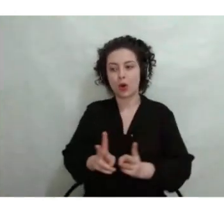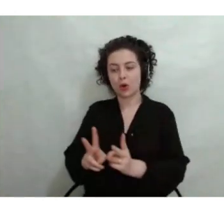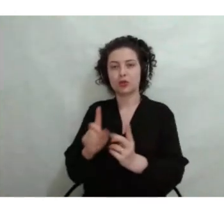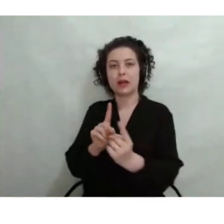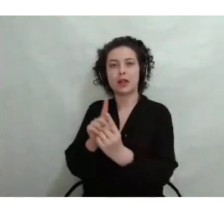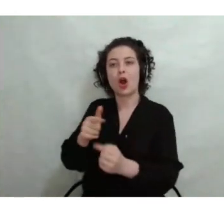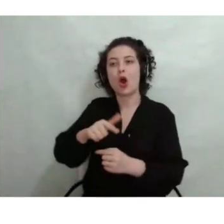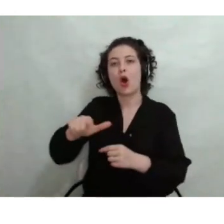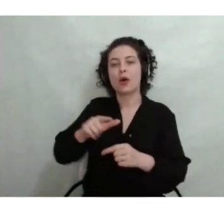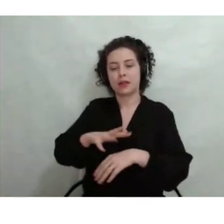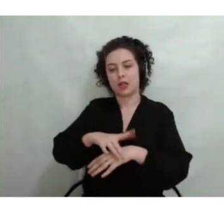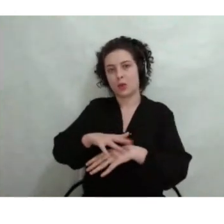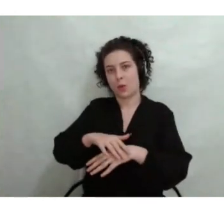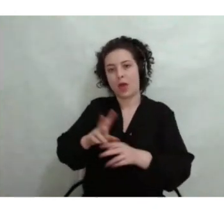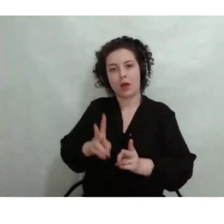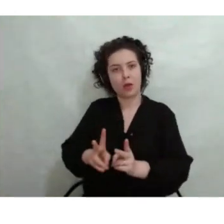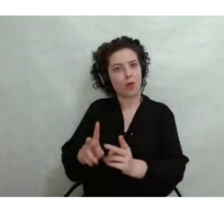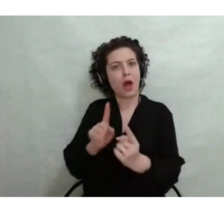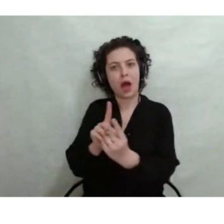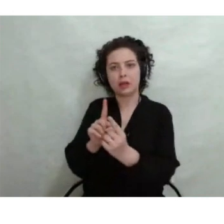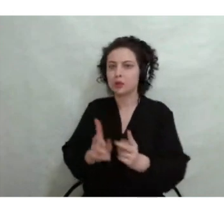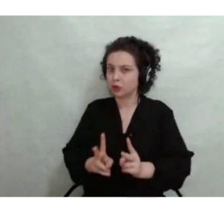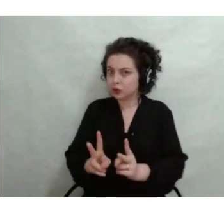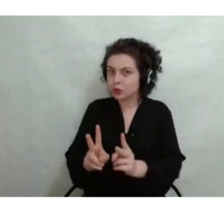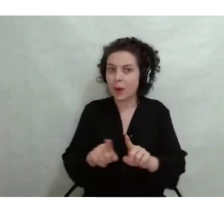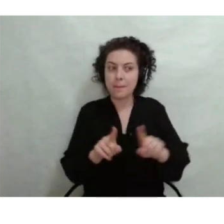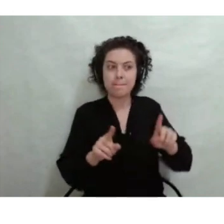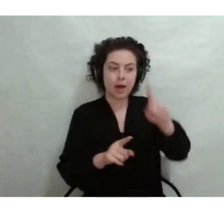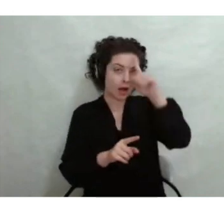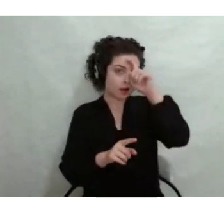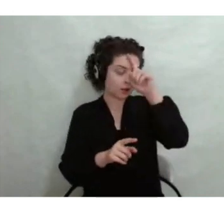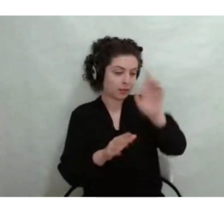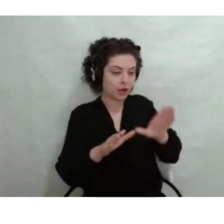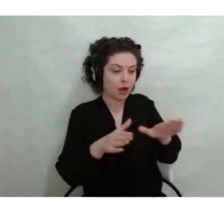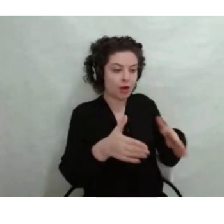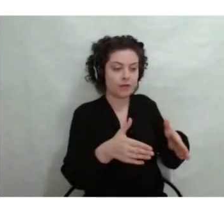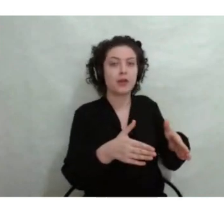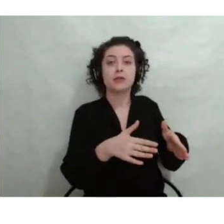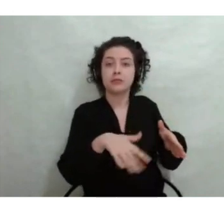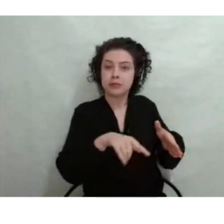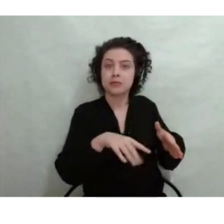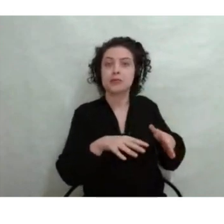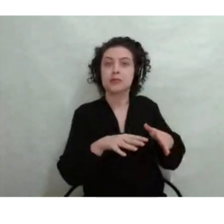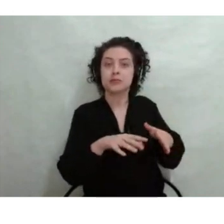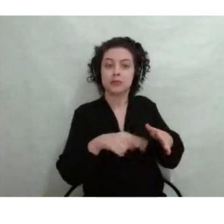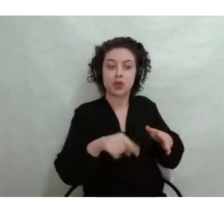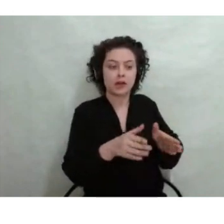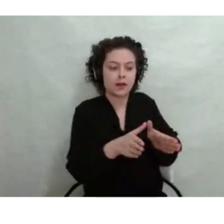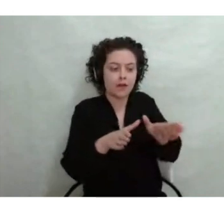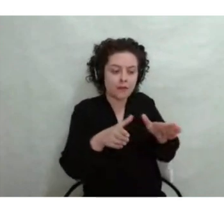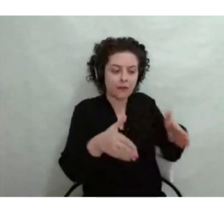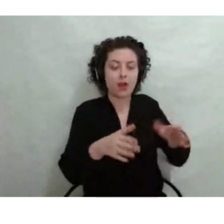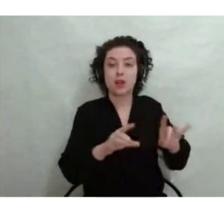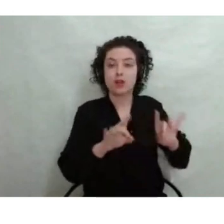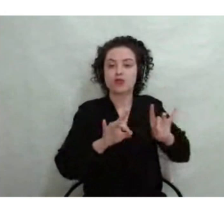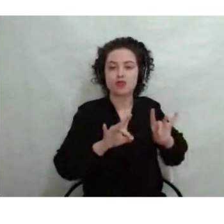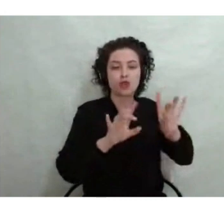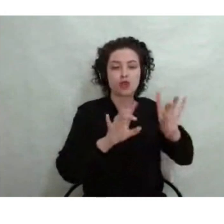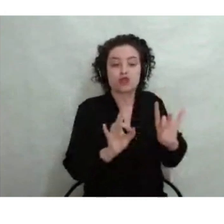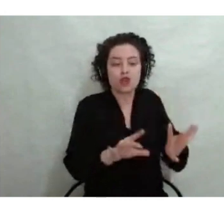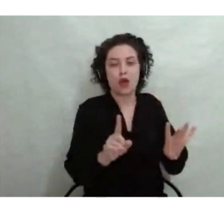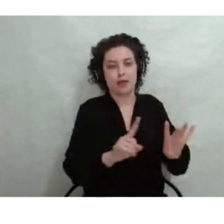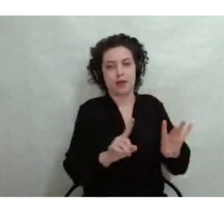patologias. Nos tornamos um hospital preferentemente Covid e não exclusivamente Covid.